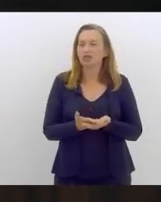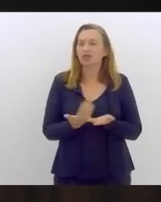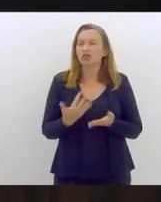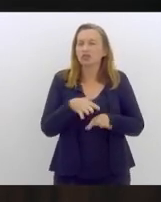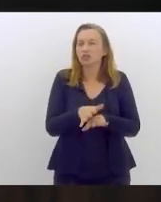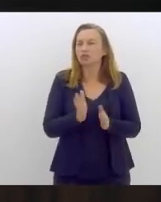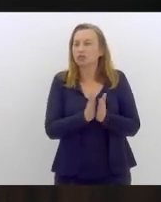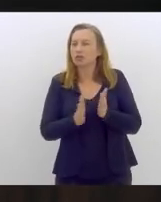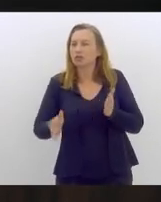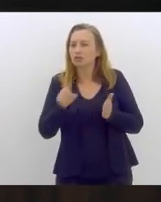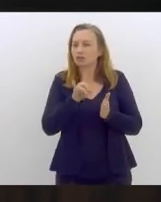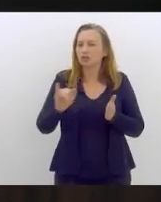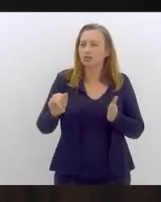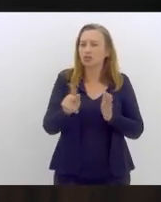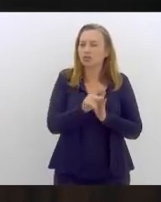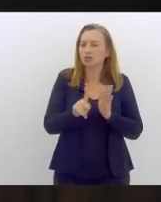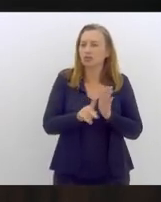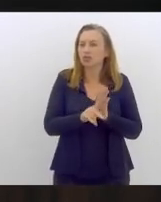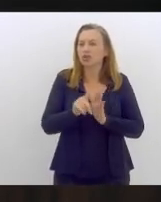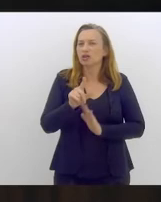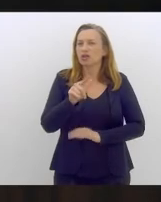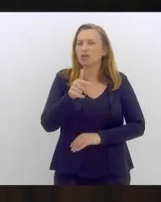inclusão na ordem do dia do projeto